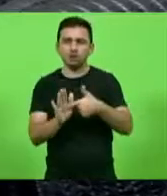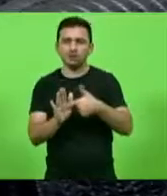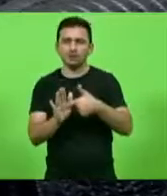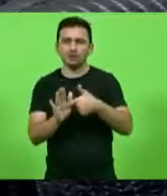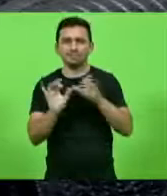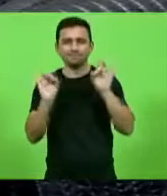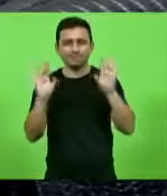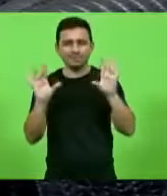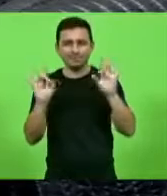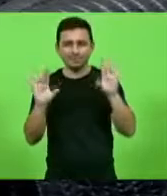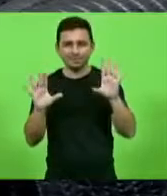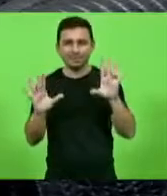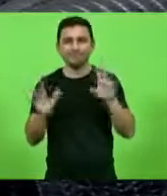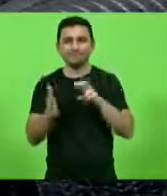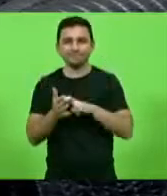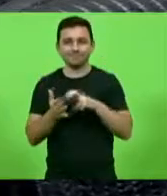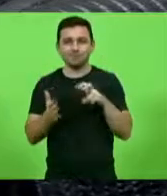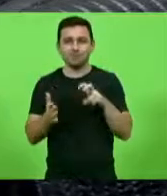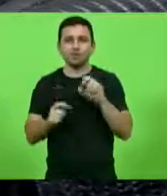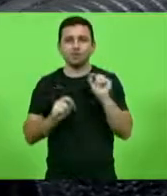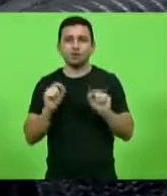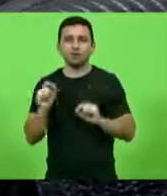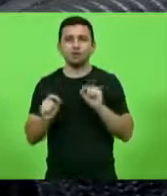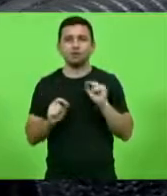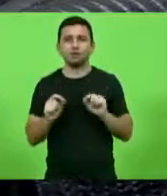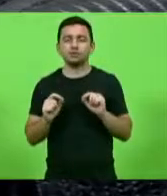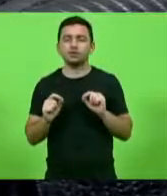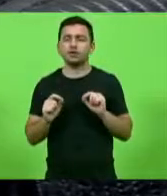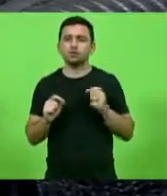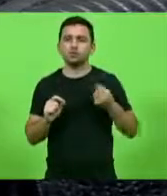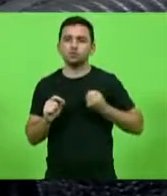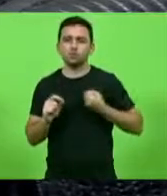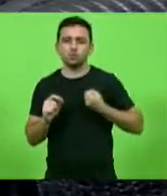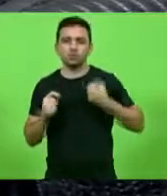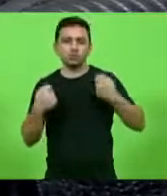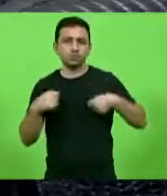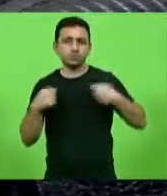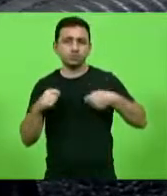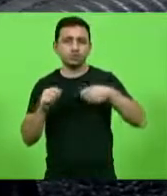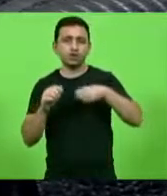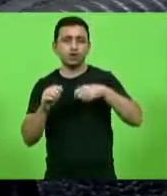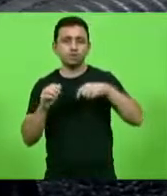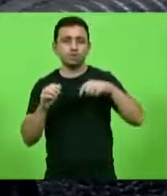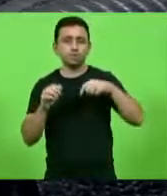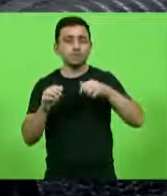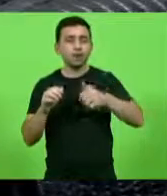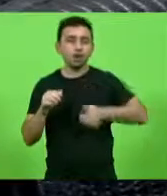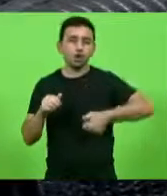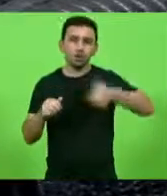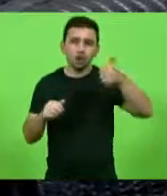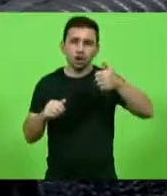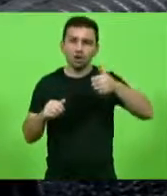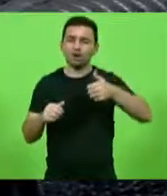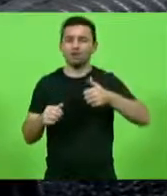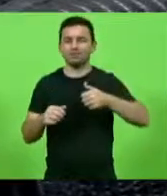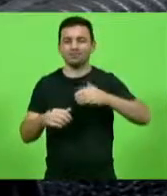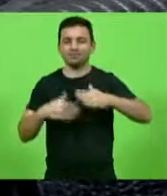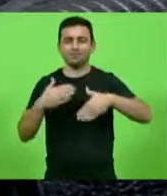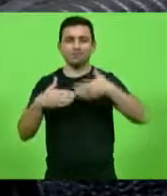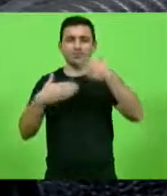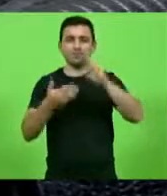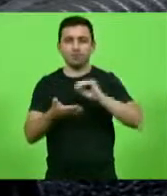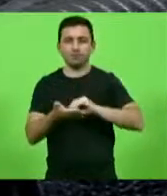especial os números que nós ainda precisamos vencer e melhorar no que concerne a violência contra a mulher. Muito